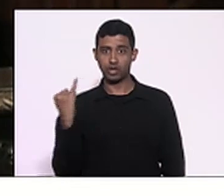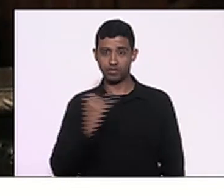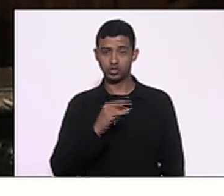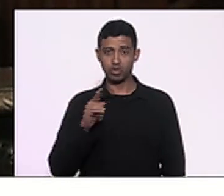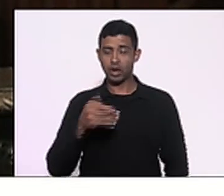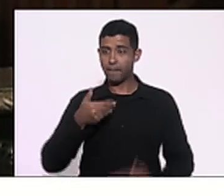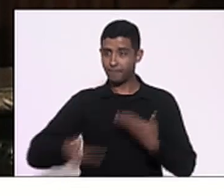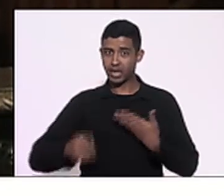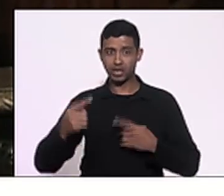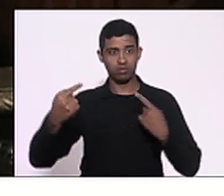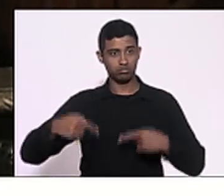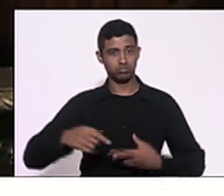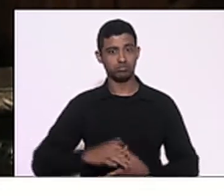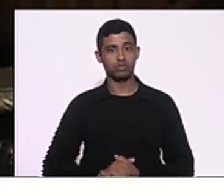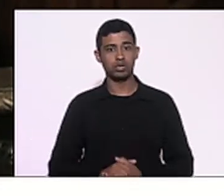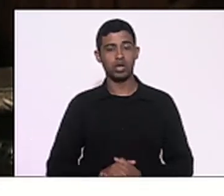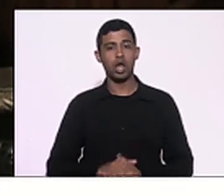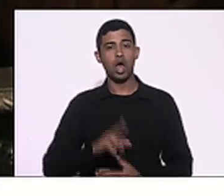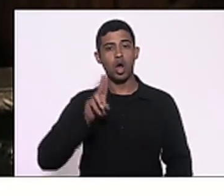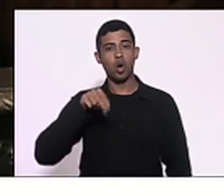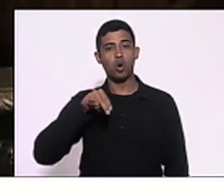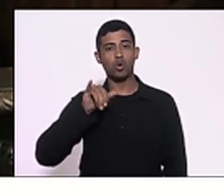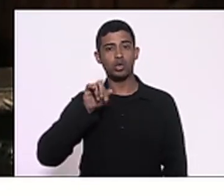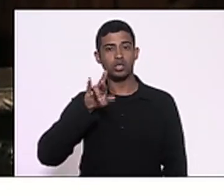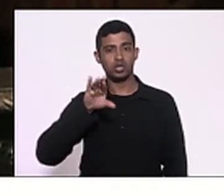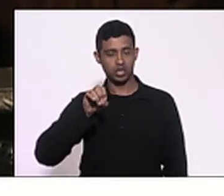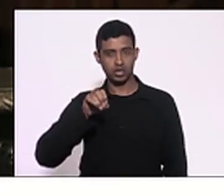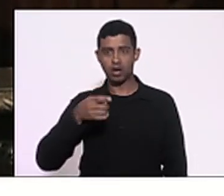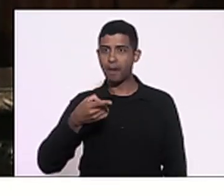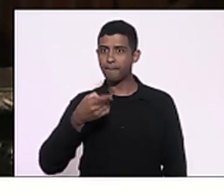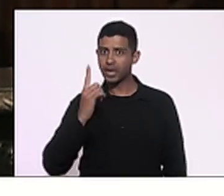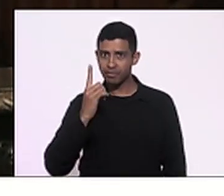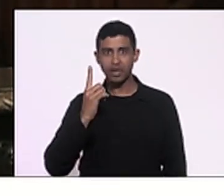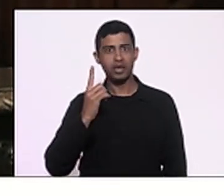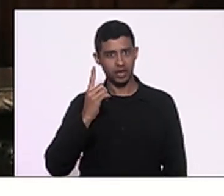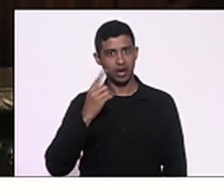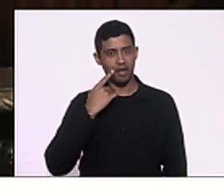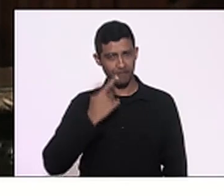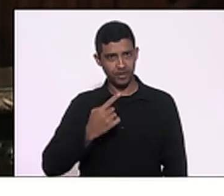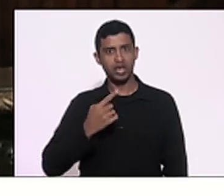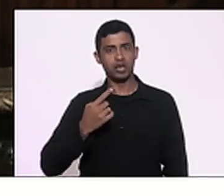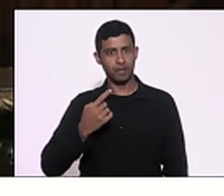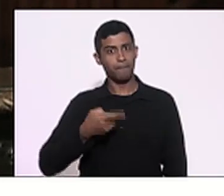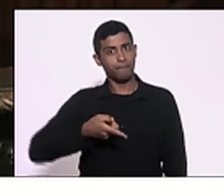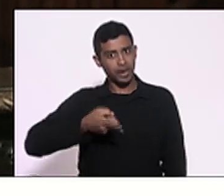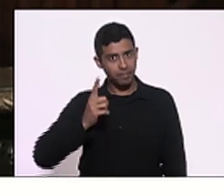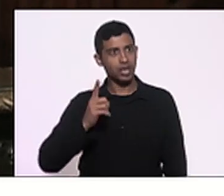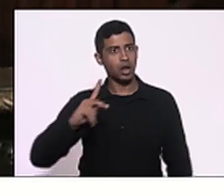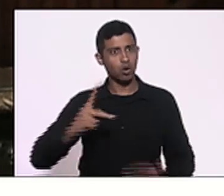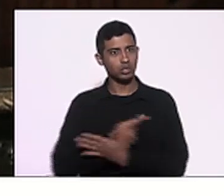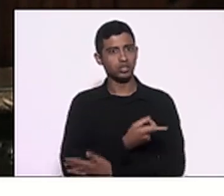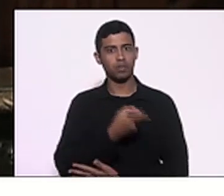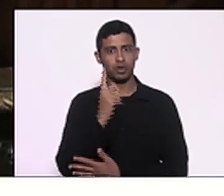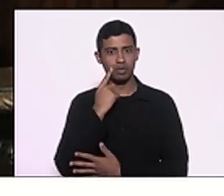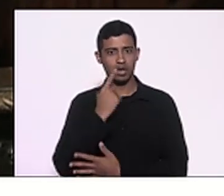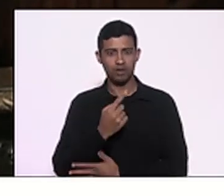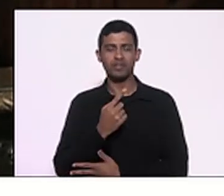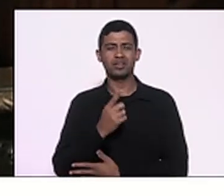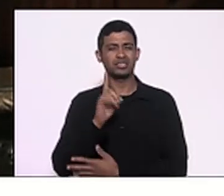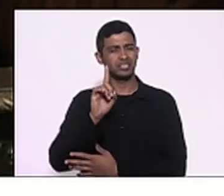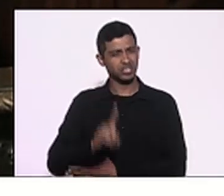de pesquisa, de ensino técnico do Rio de Janeiro. Esta já é a terceira do governo Jair Bolsonaro, só no